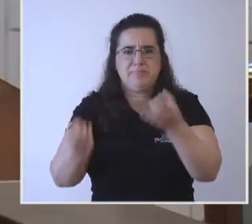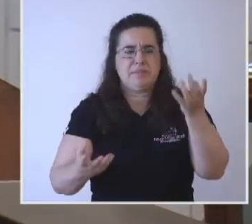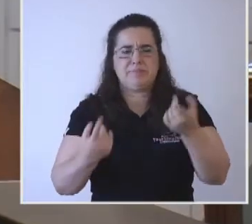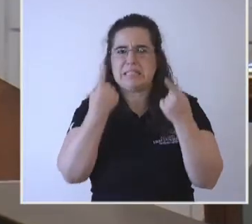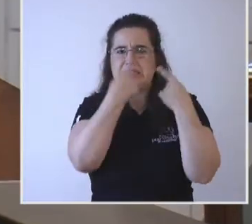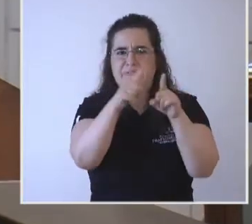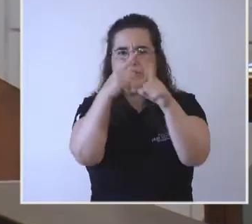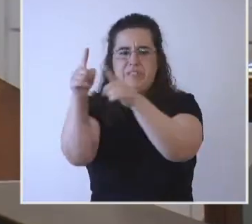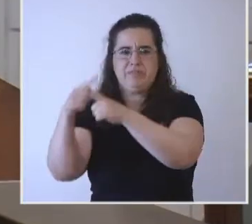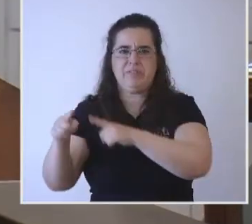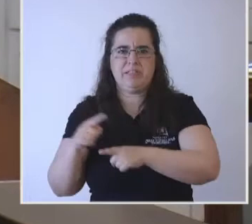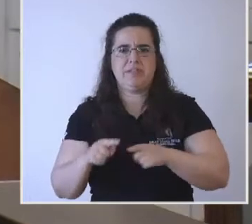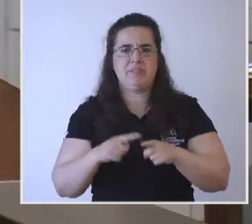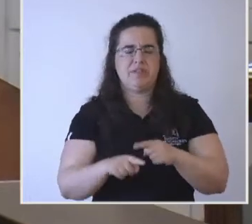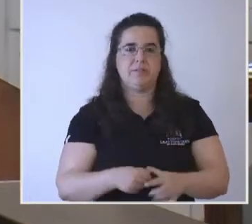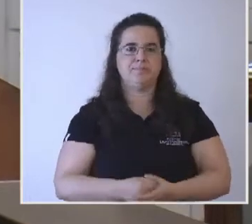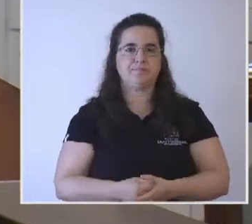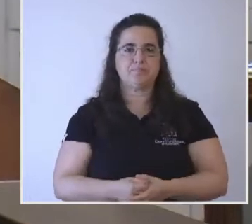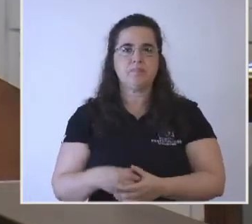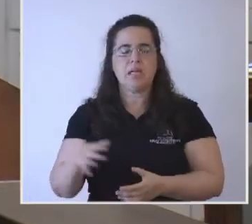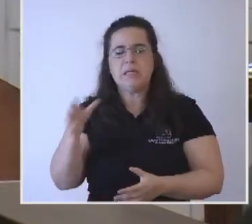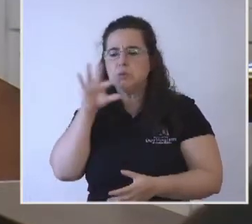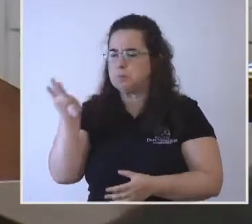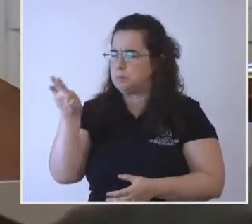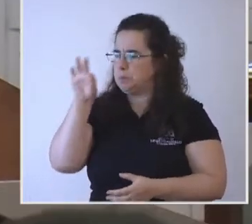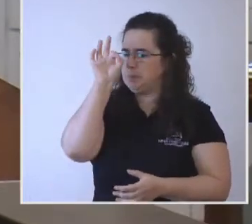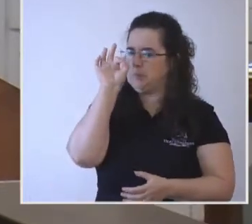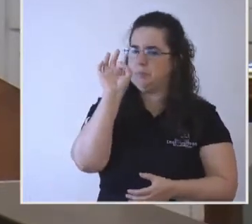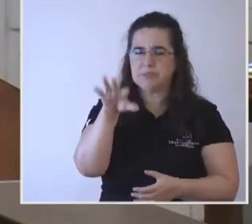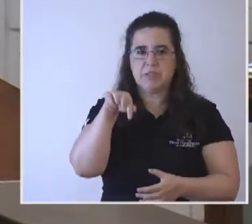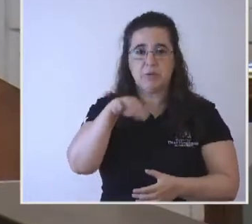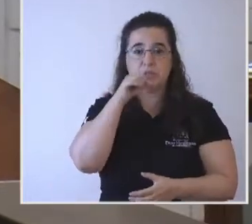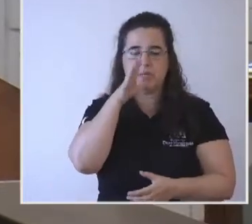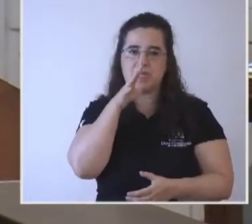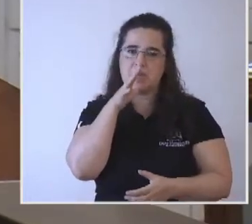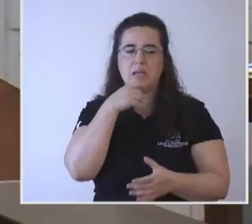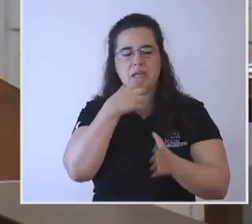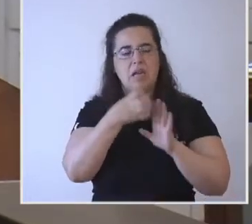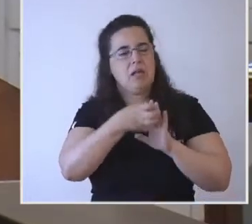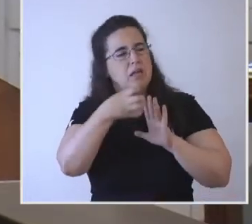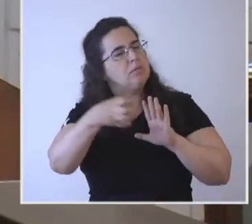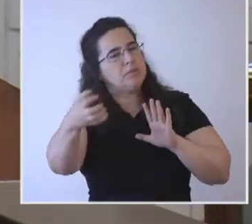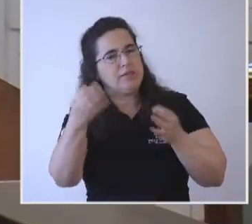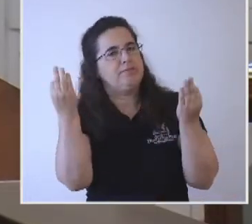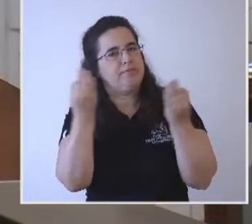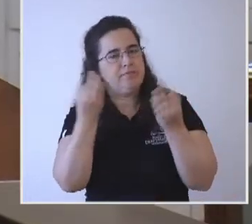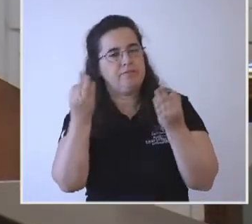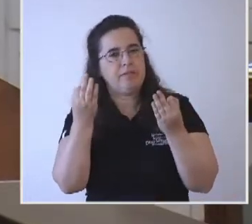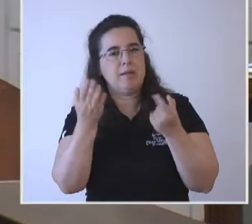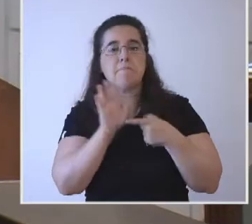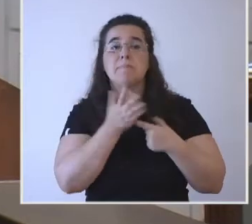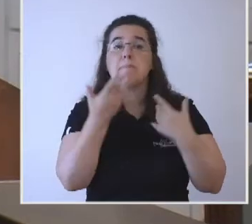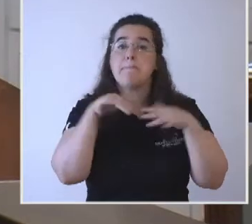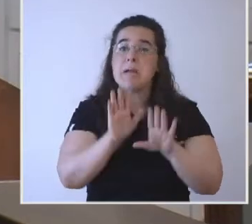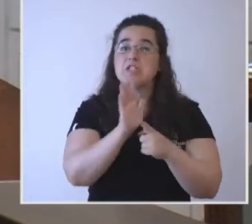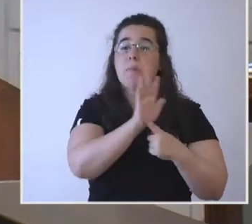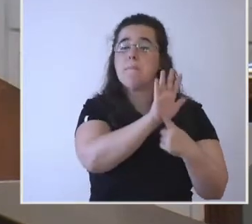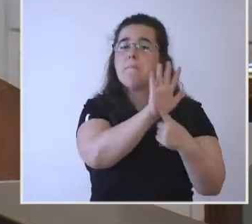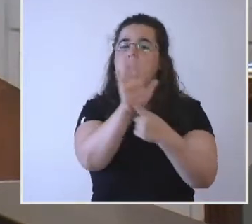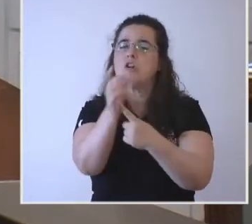Aquilo que vos trouxe esta manhã, por muito maçudo que possa ter sido, mostra uma parte da